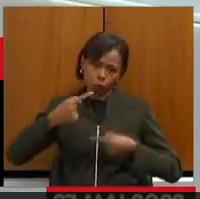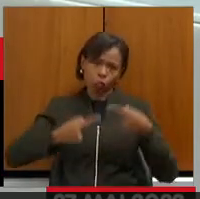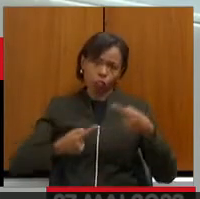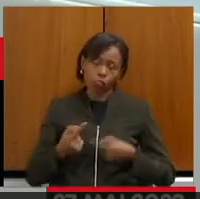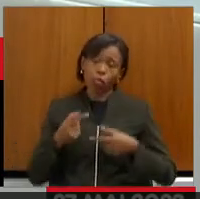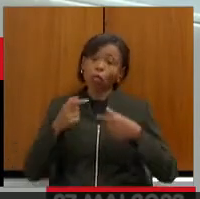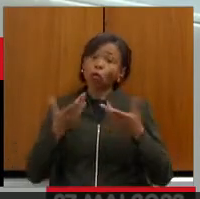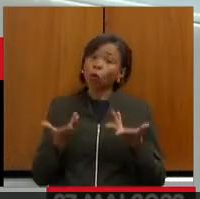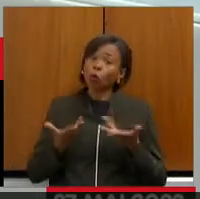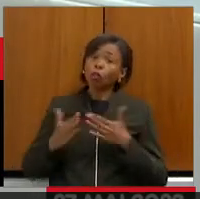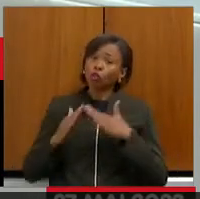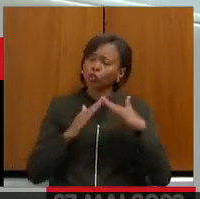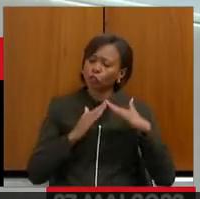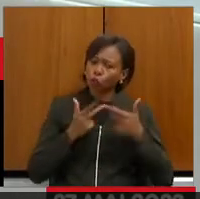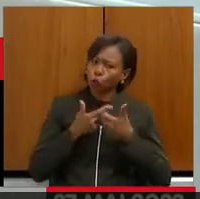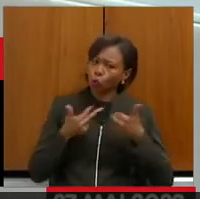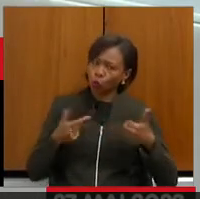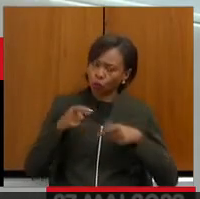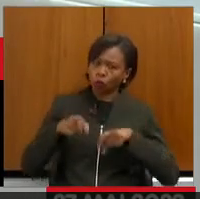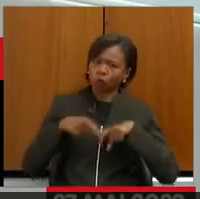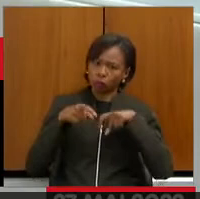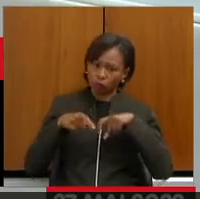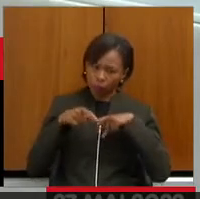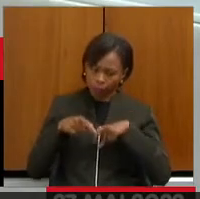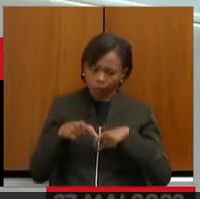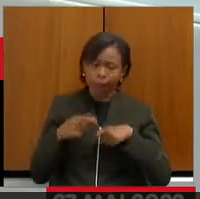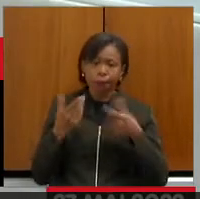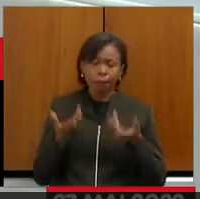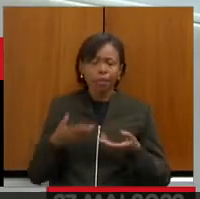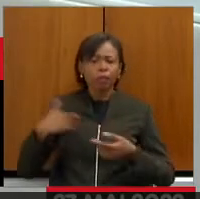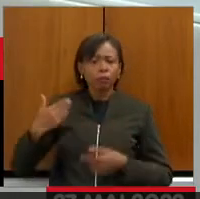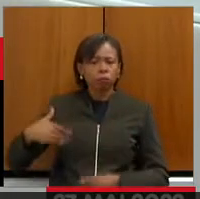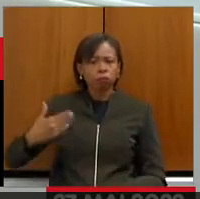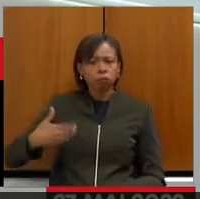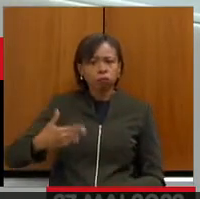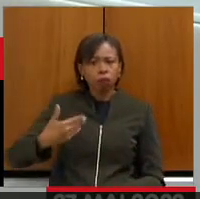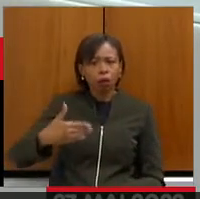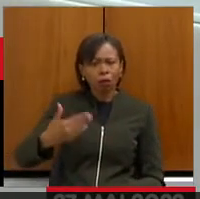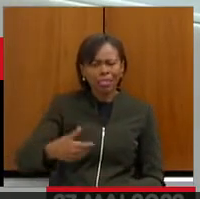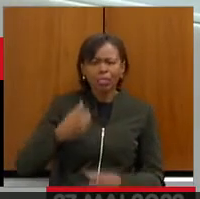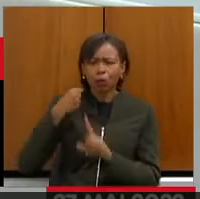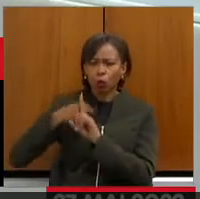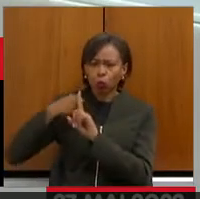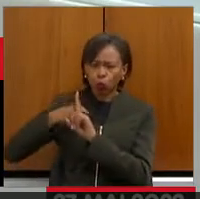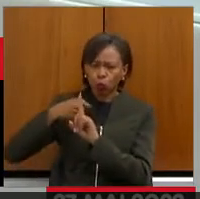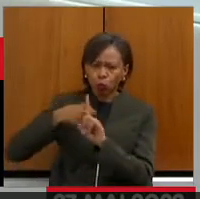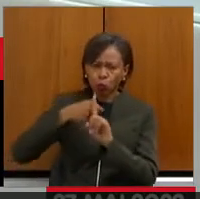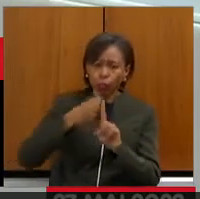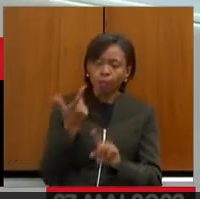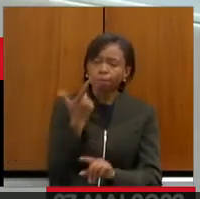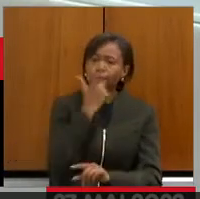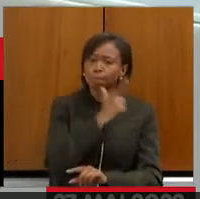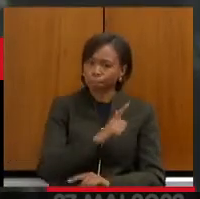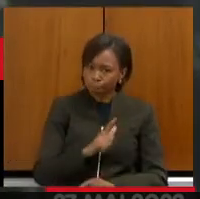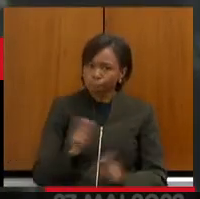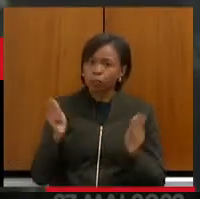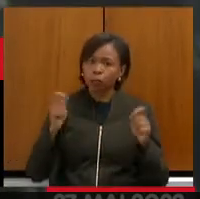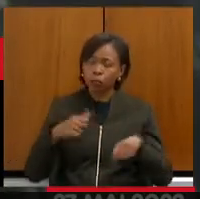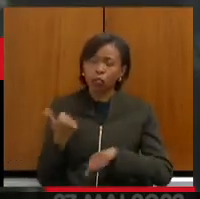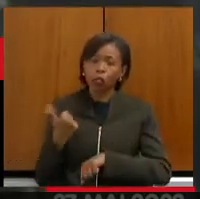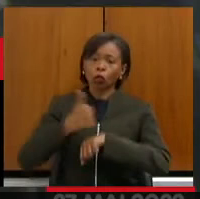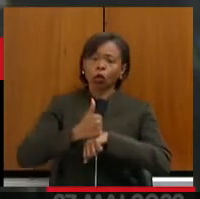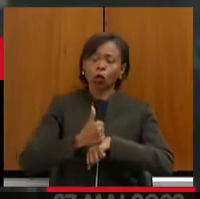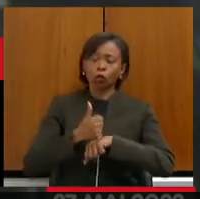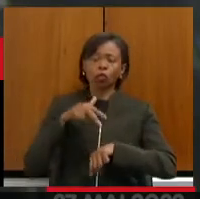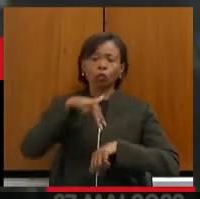propriedades rurais e diversas outras áreas Oi e a cada dia que se passa através de muita luta estamos conseguindo ocupar